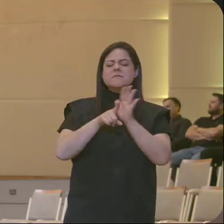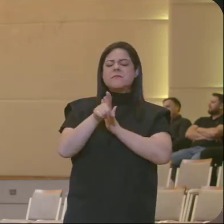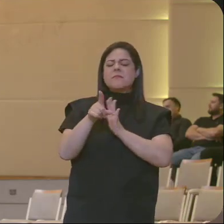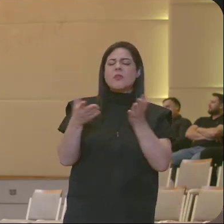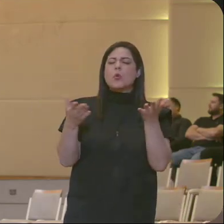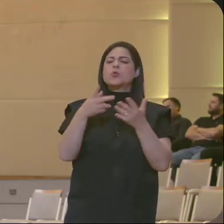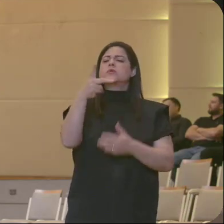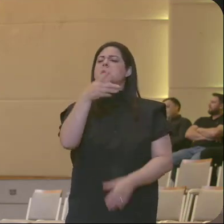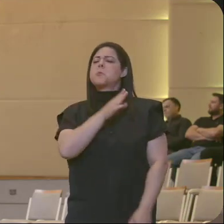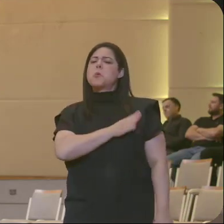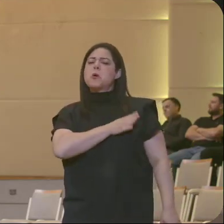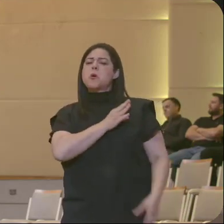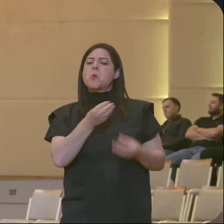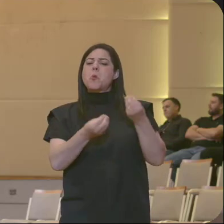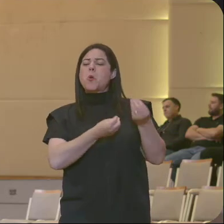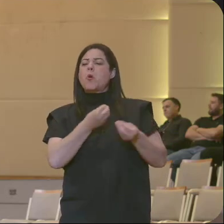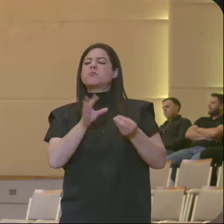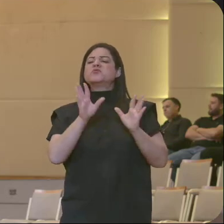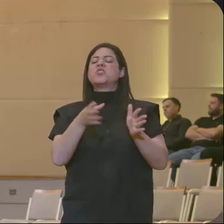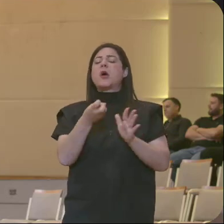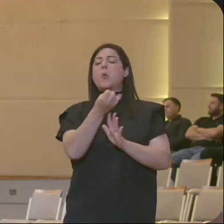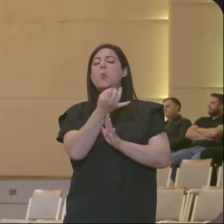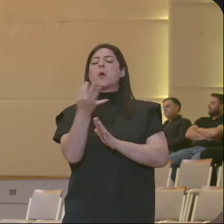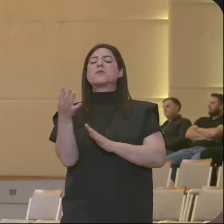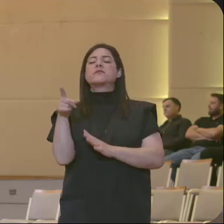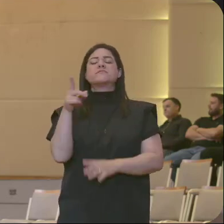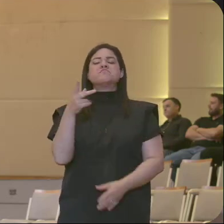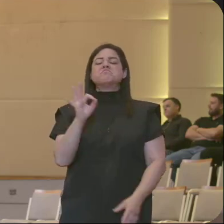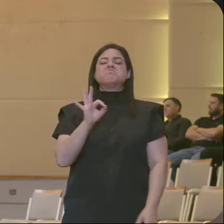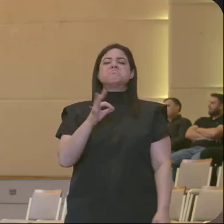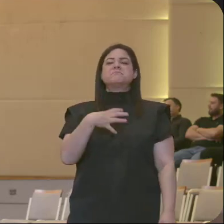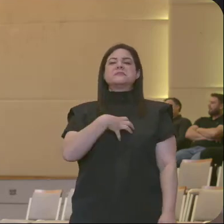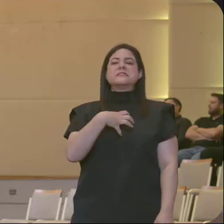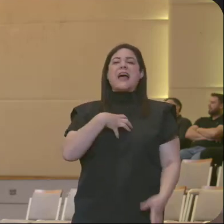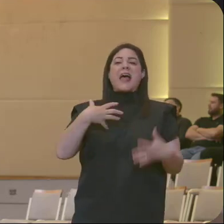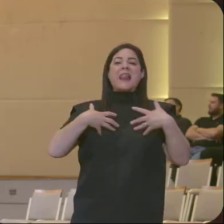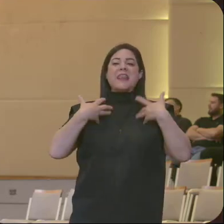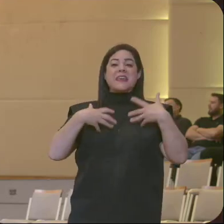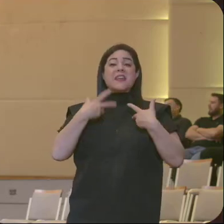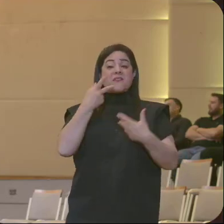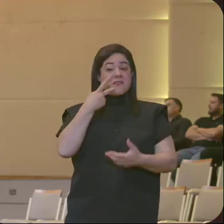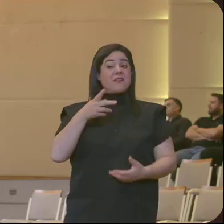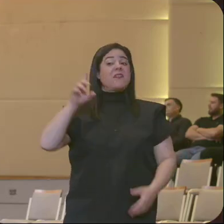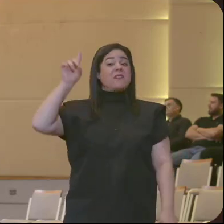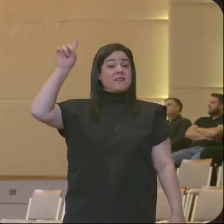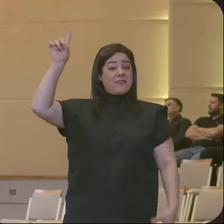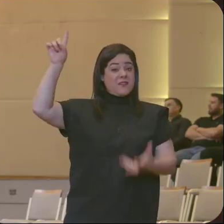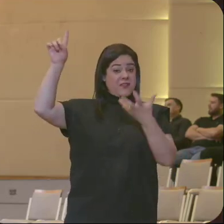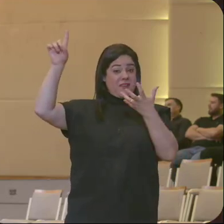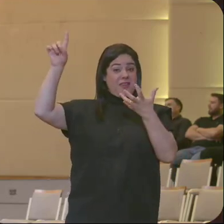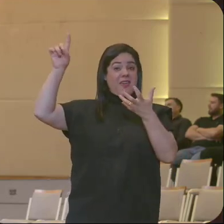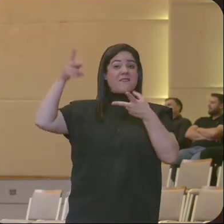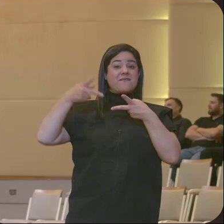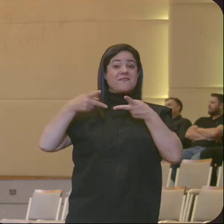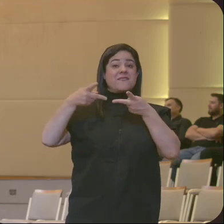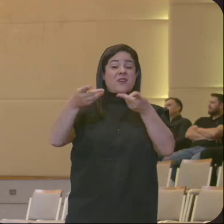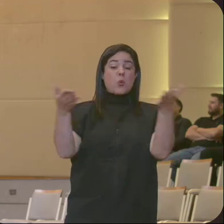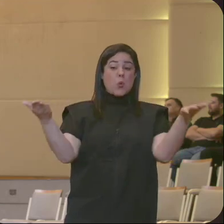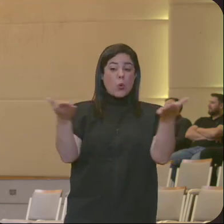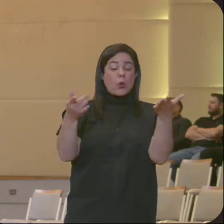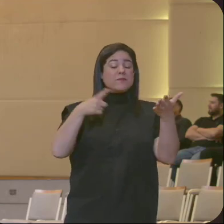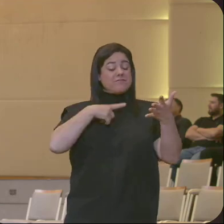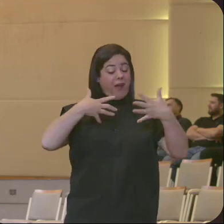noite, como é que está o teu coração? Quanto tempo você não sente alegria? Deixa eu dizer, Deus quer te visitar hoje